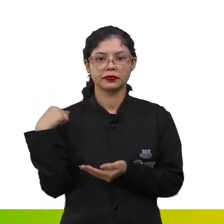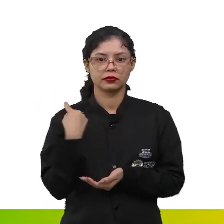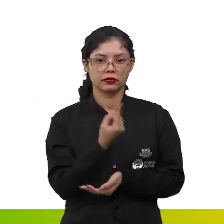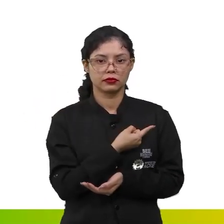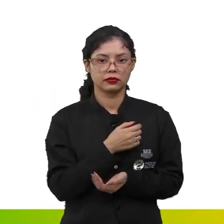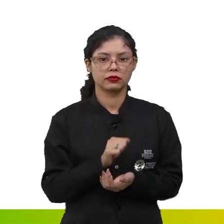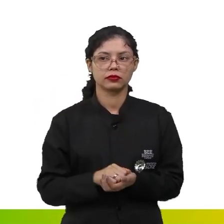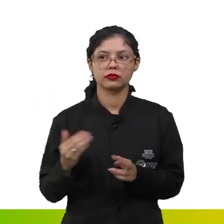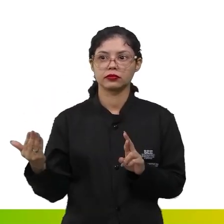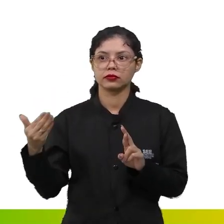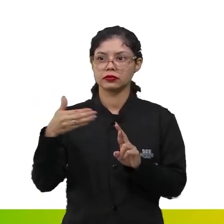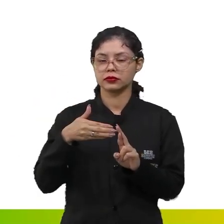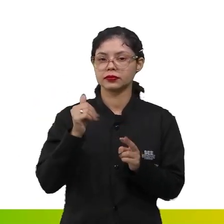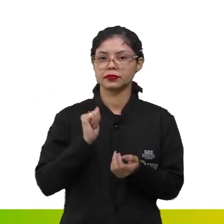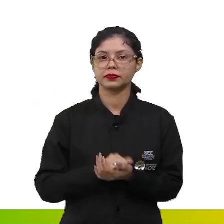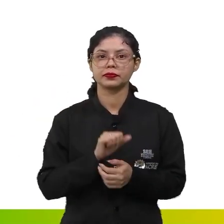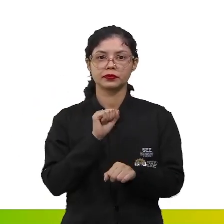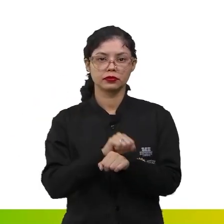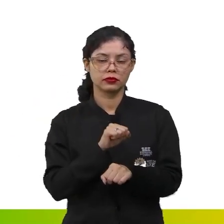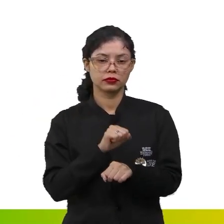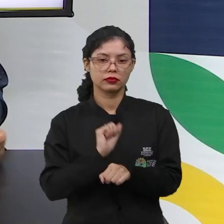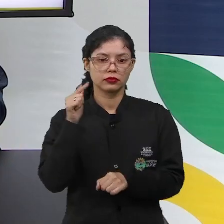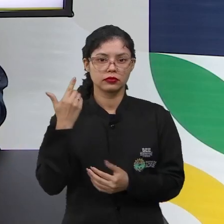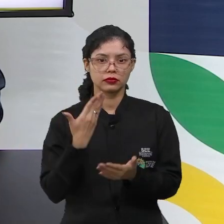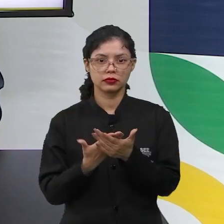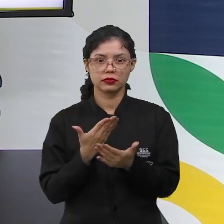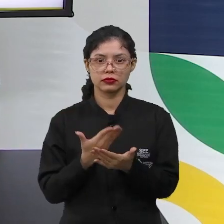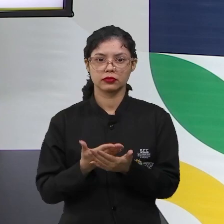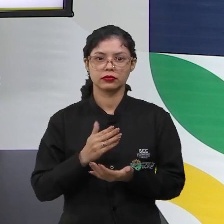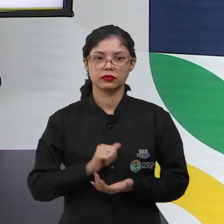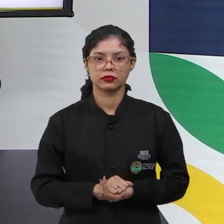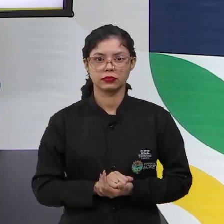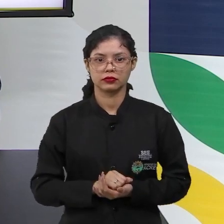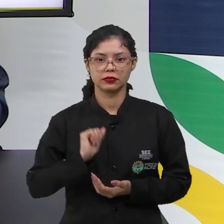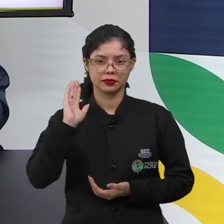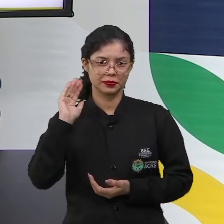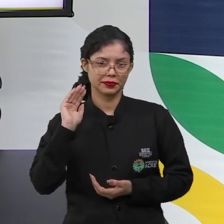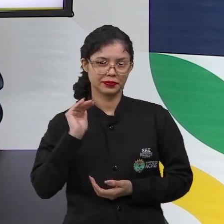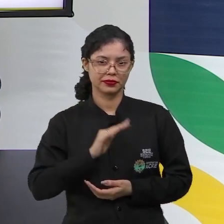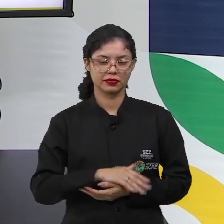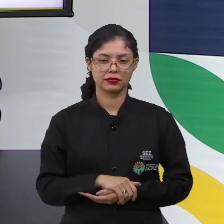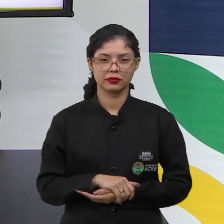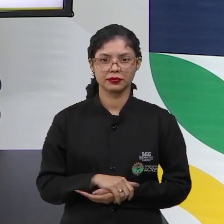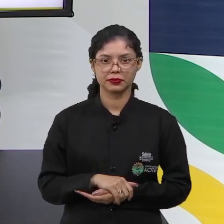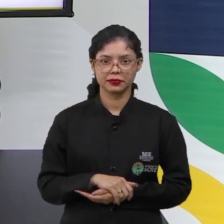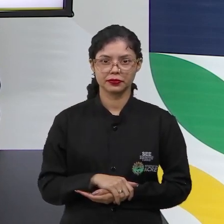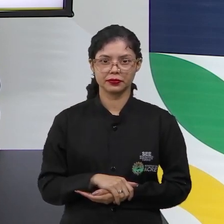as nossas referências. Espero vocês na próxima aula e até mais.